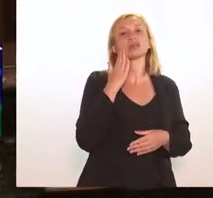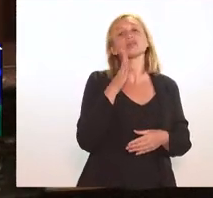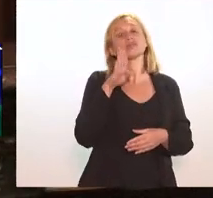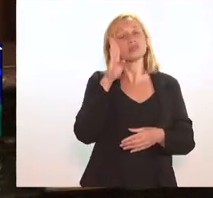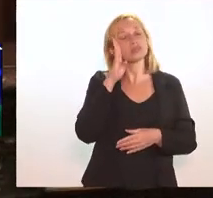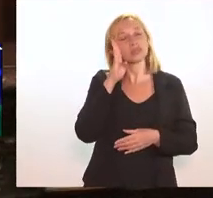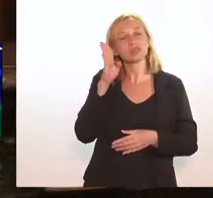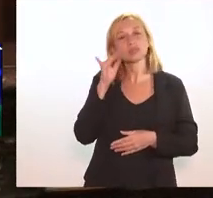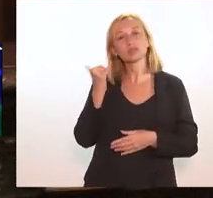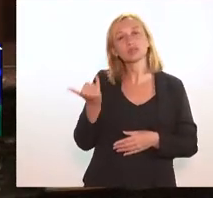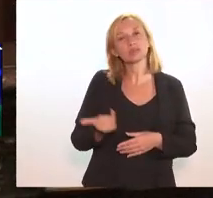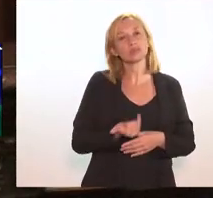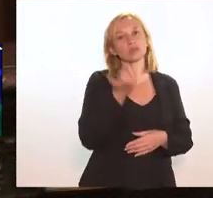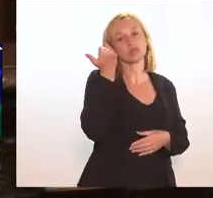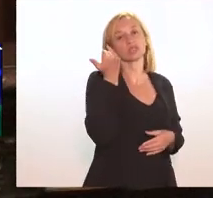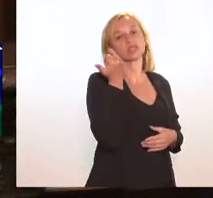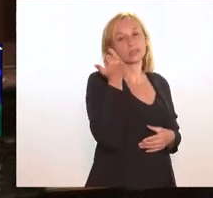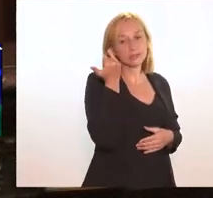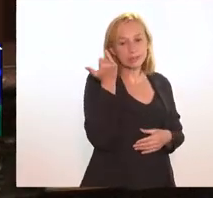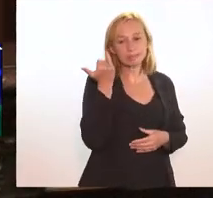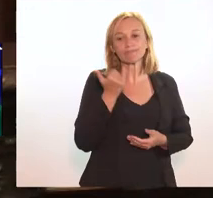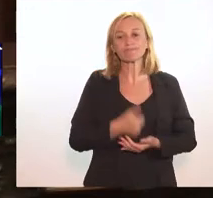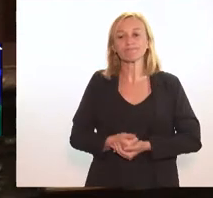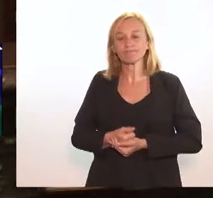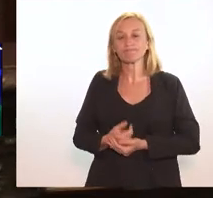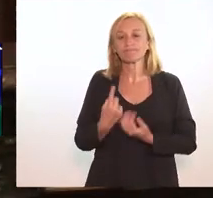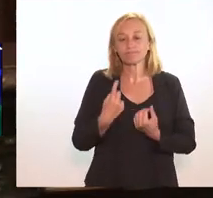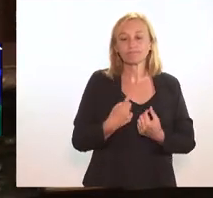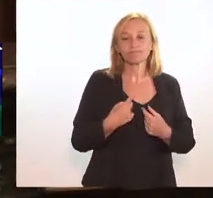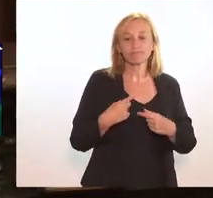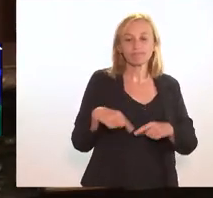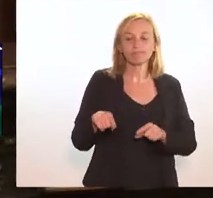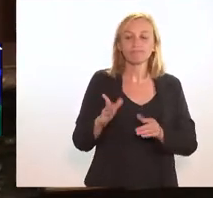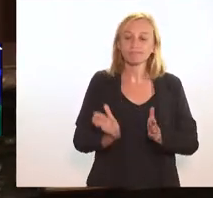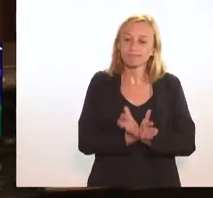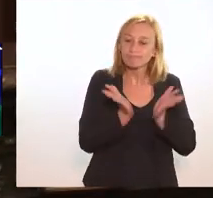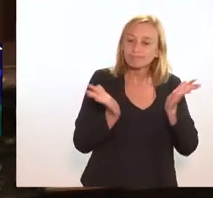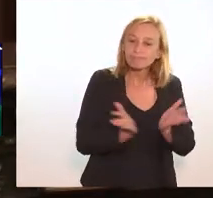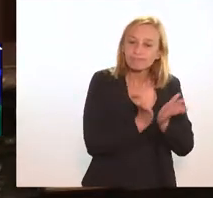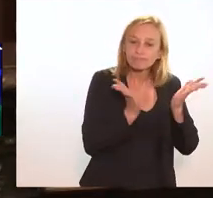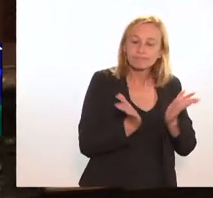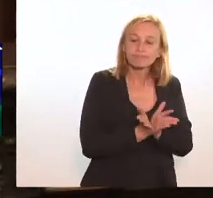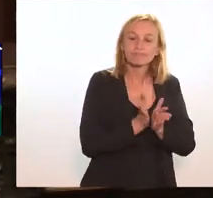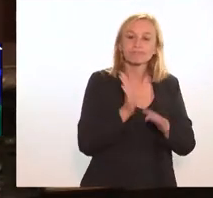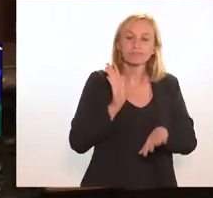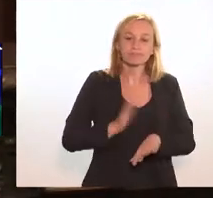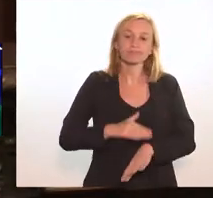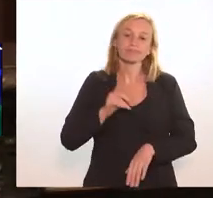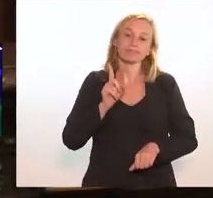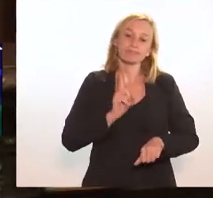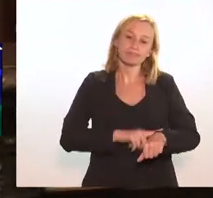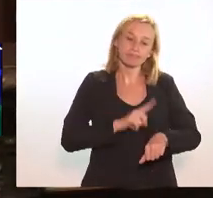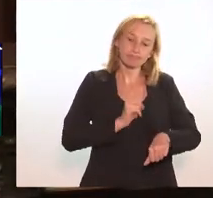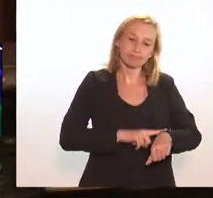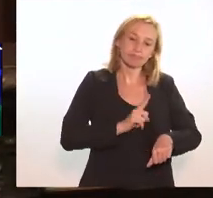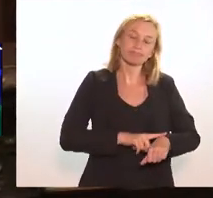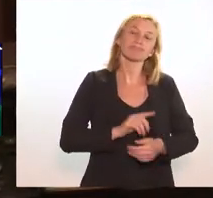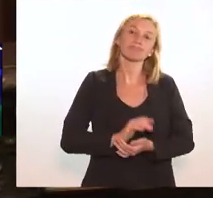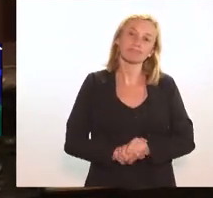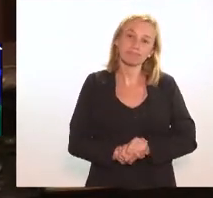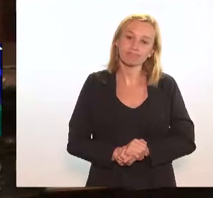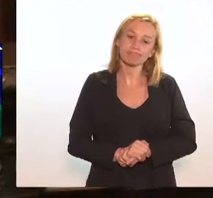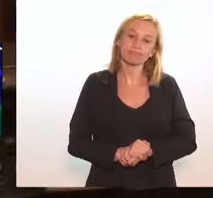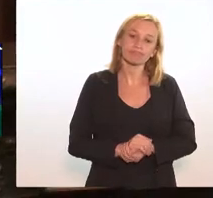fundamental importância de combatermos a pobreza, ainda mais nesse momento, quando